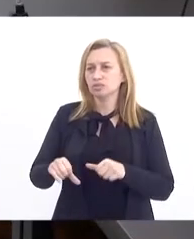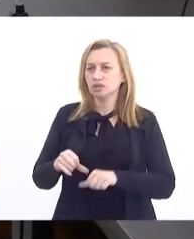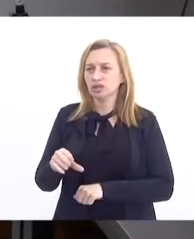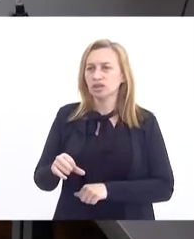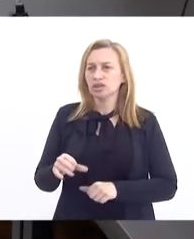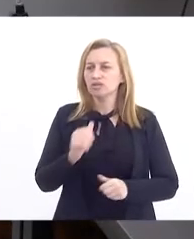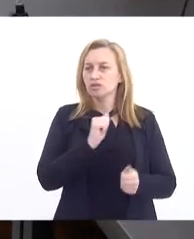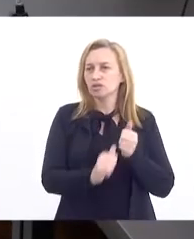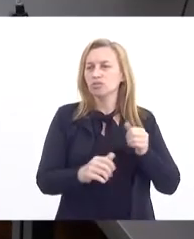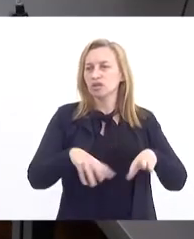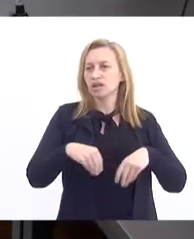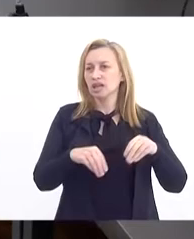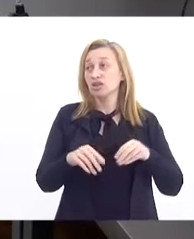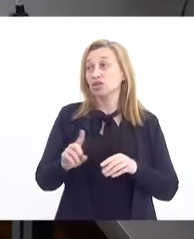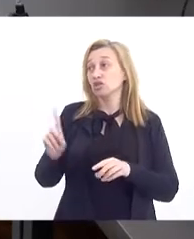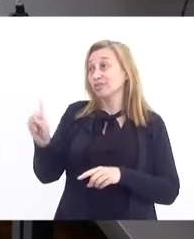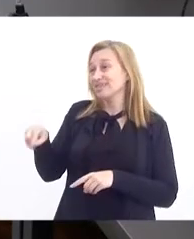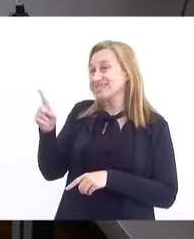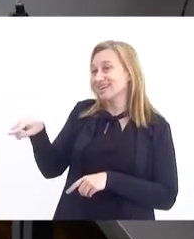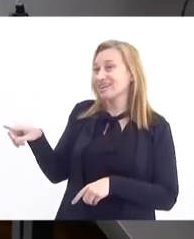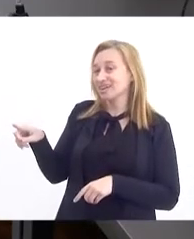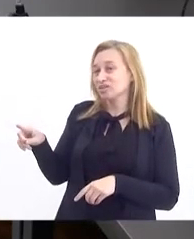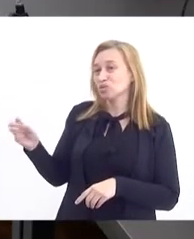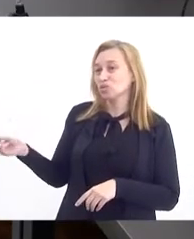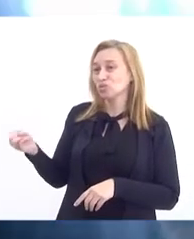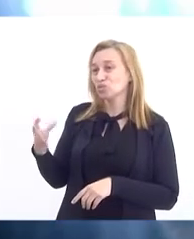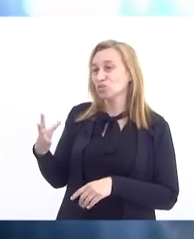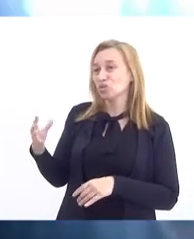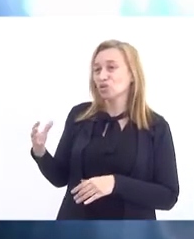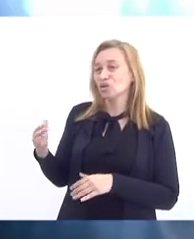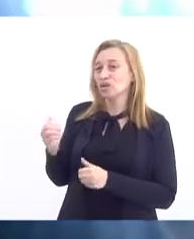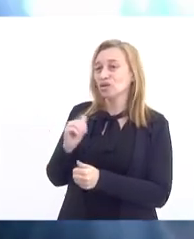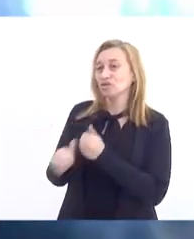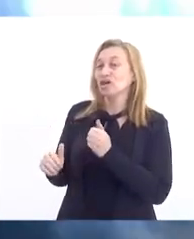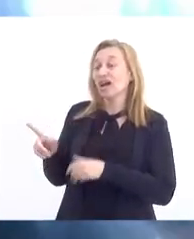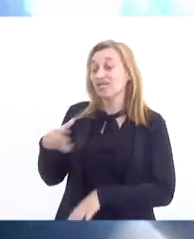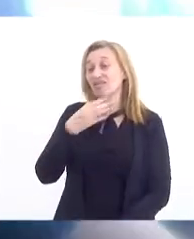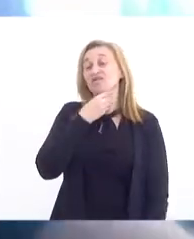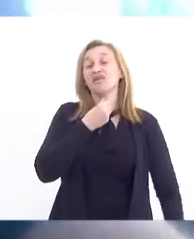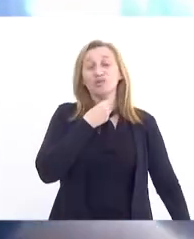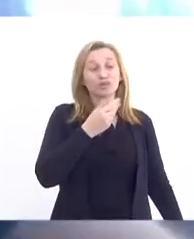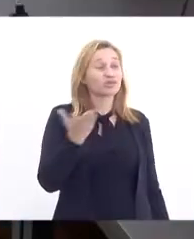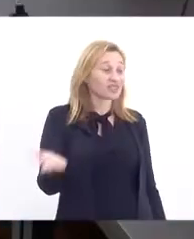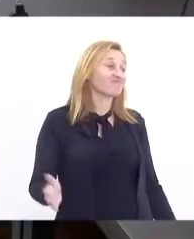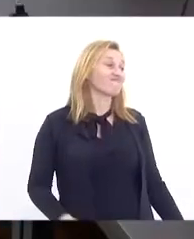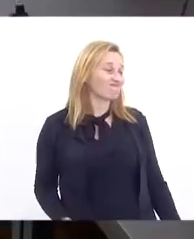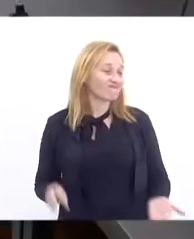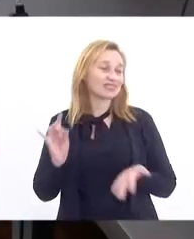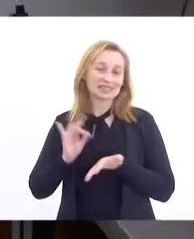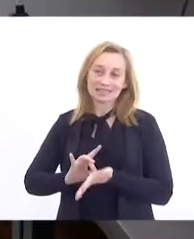estamos aniquilando o esporte beach soccer. Aí vira fake news. É.